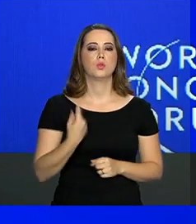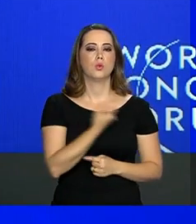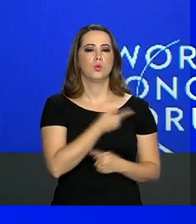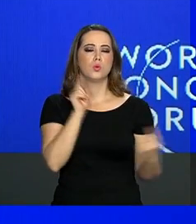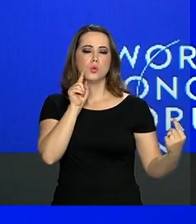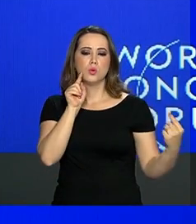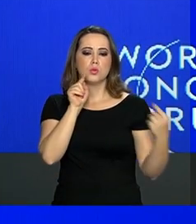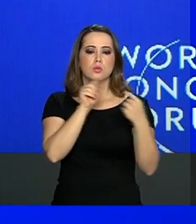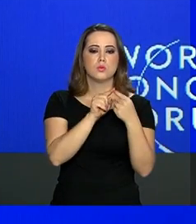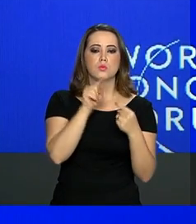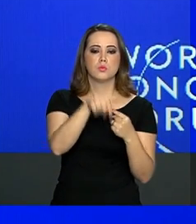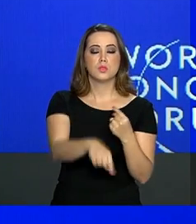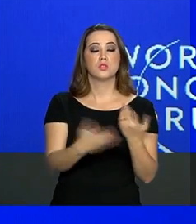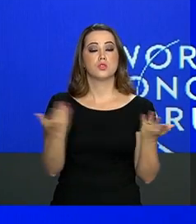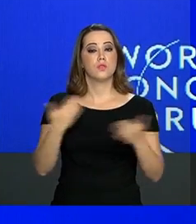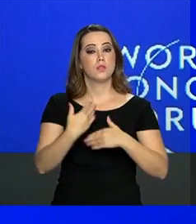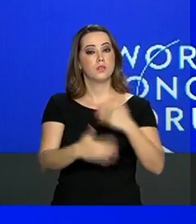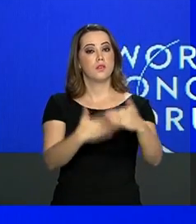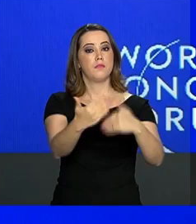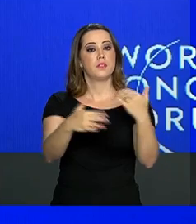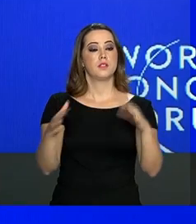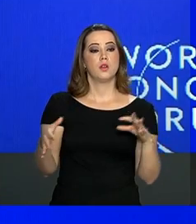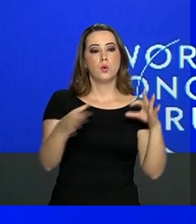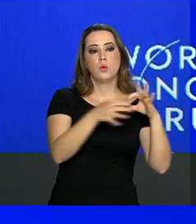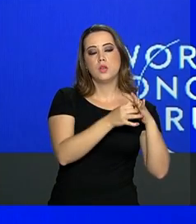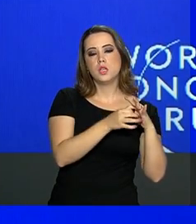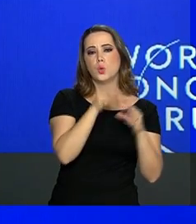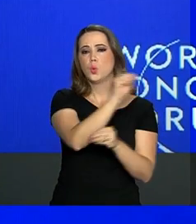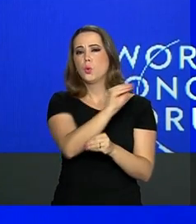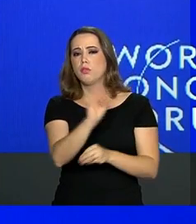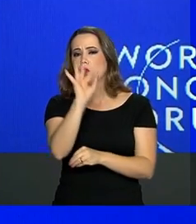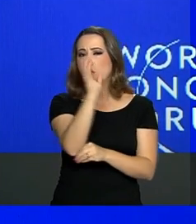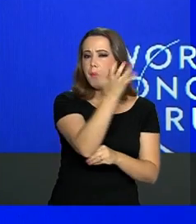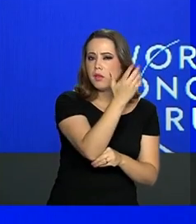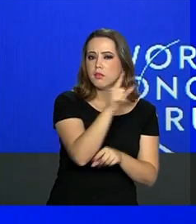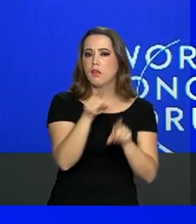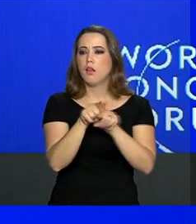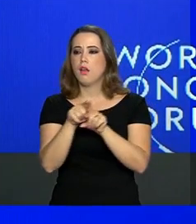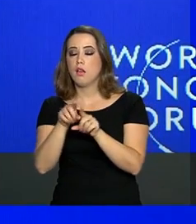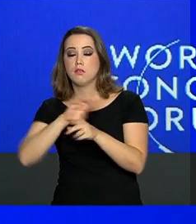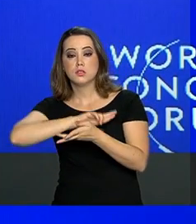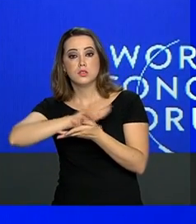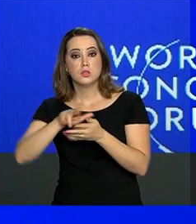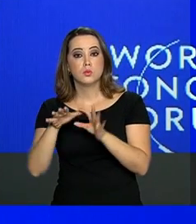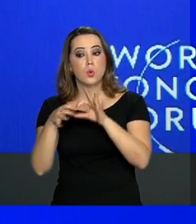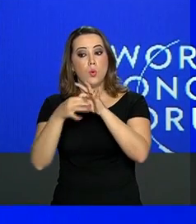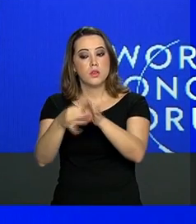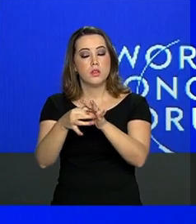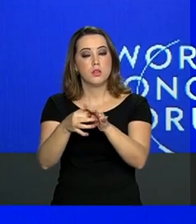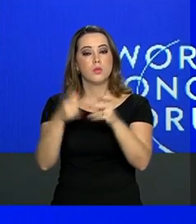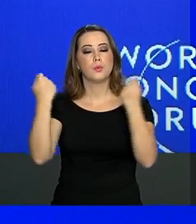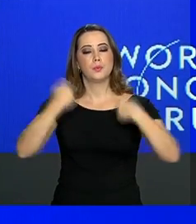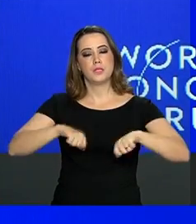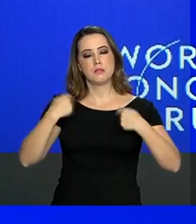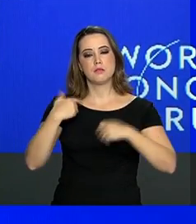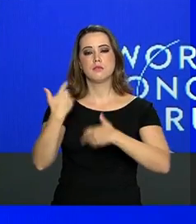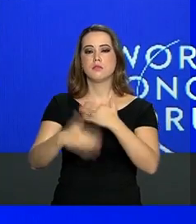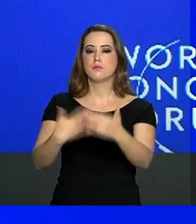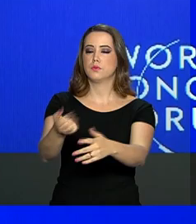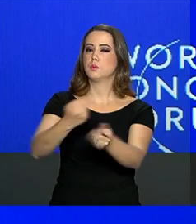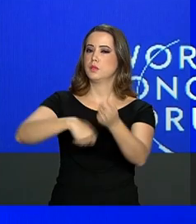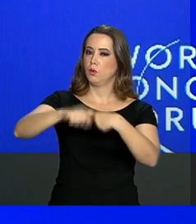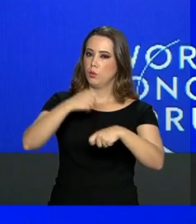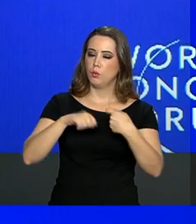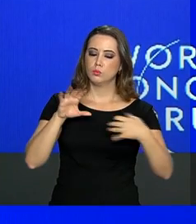na compatibilização entre preservação do meio ambiente e da biodiversidade, com o necessário desenvolvimento